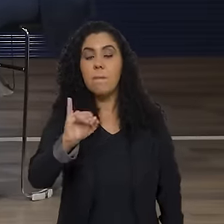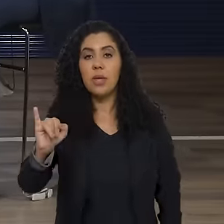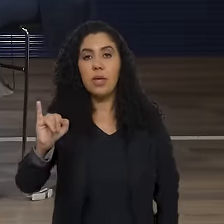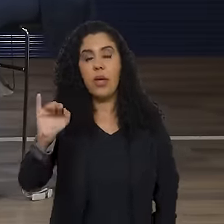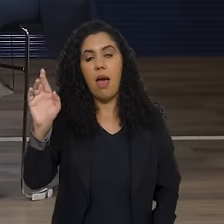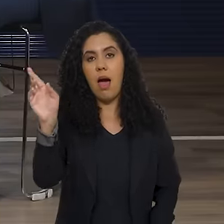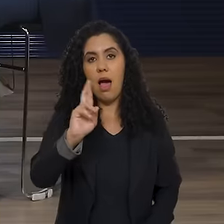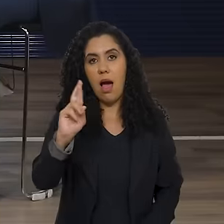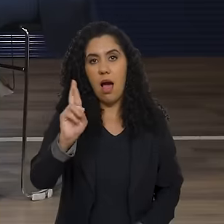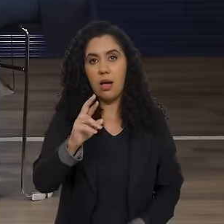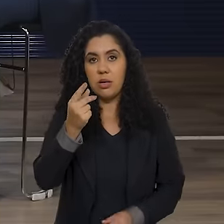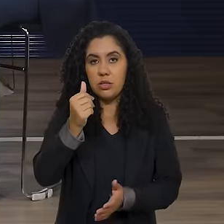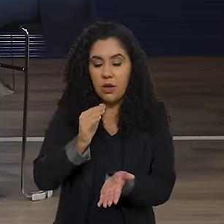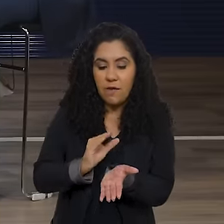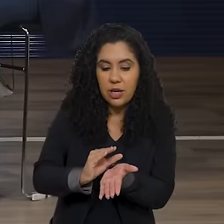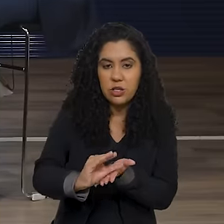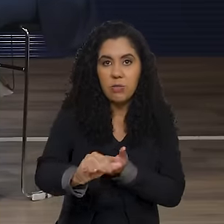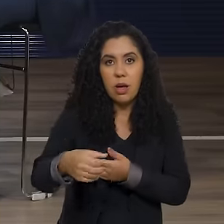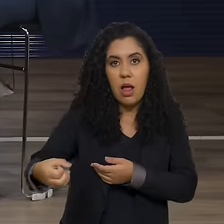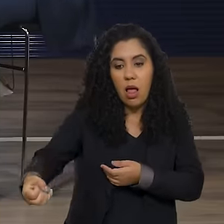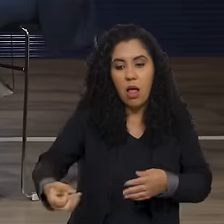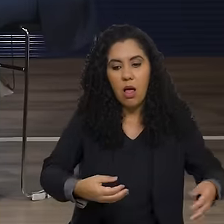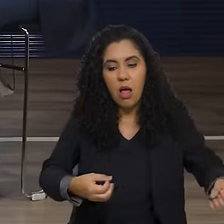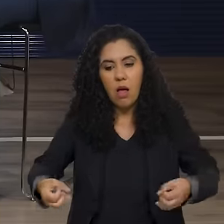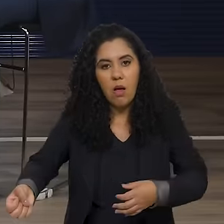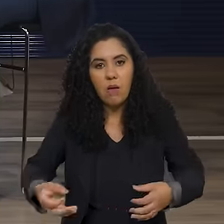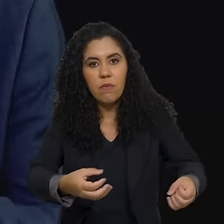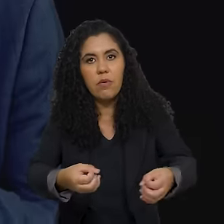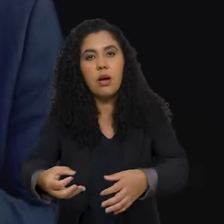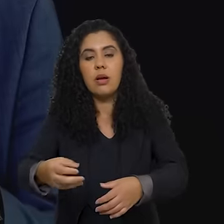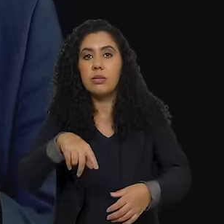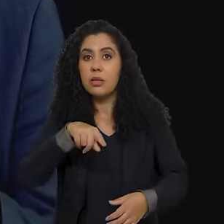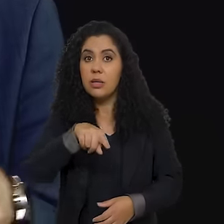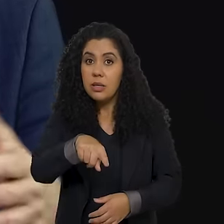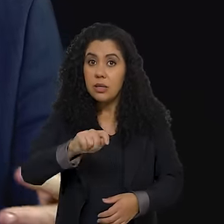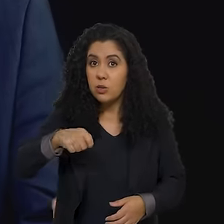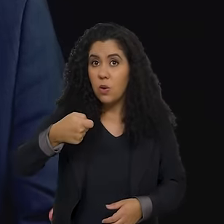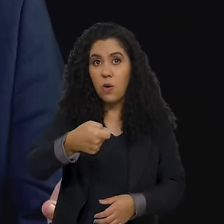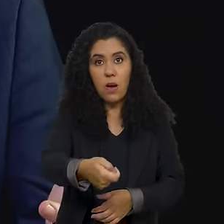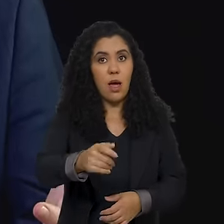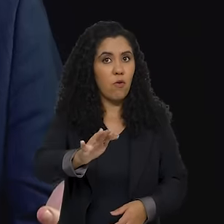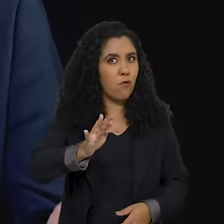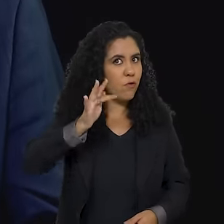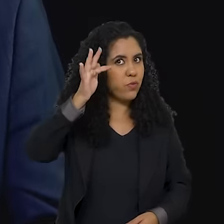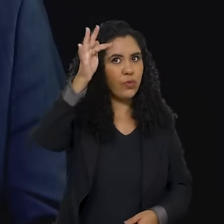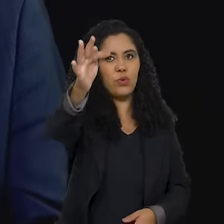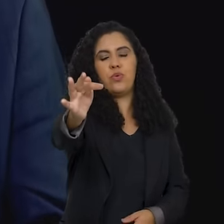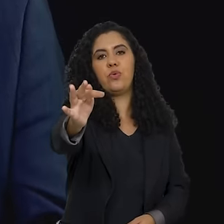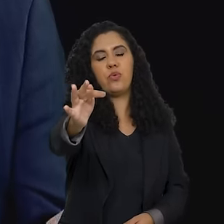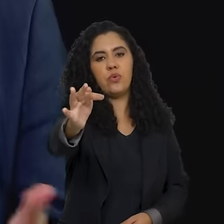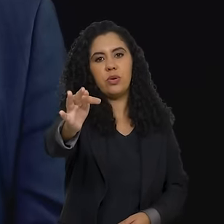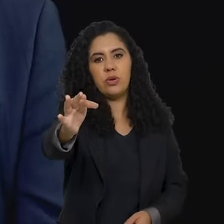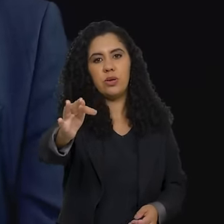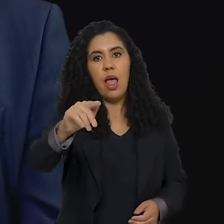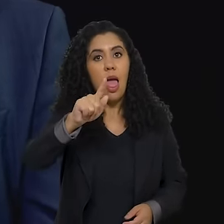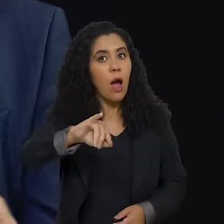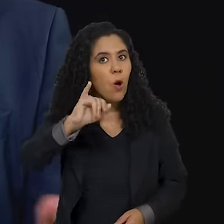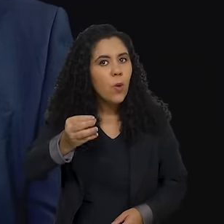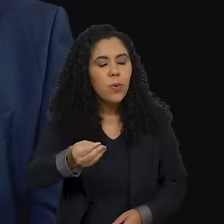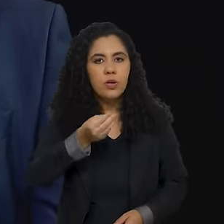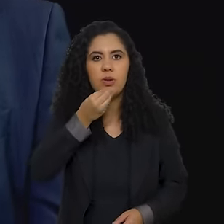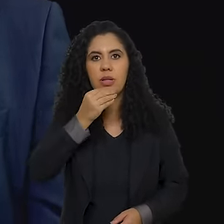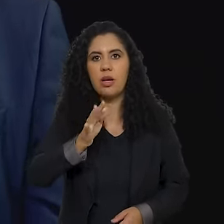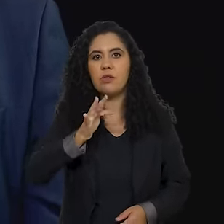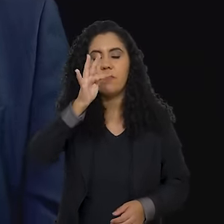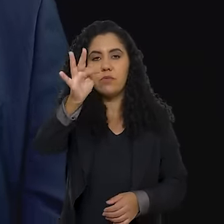de reais de investimento na inovação. E a inovação é a chave do futuro. Quer dizer, você